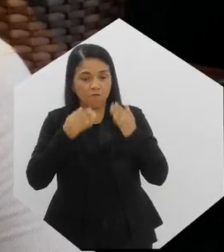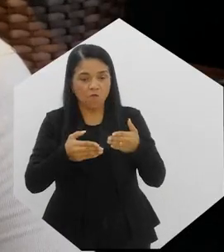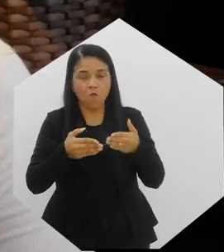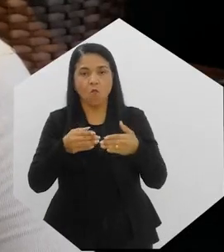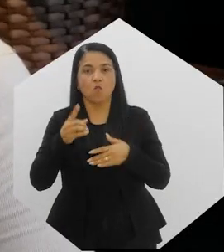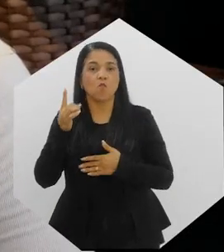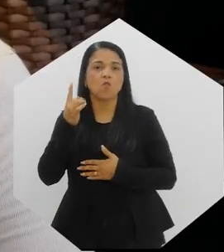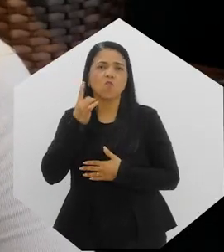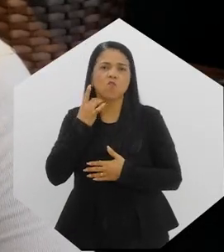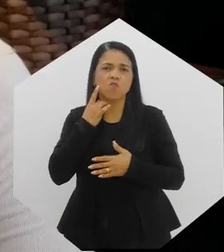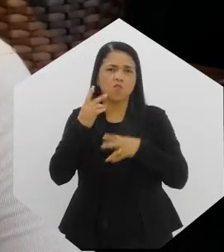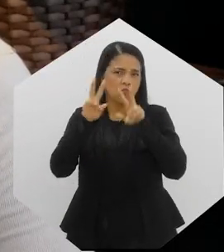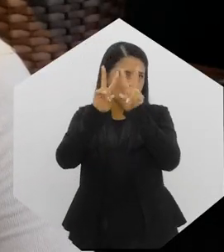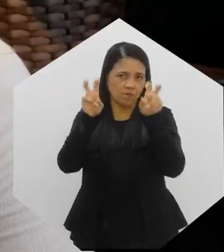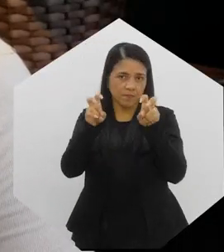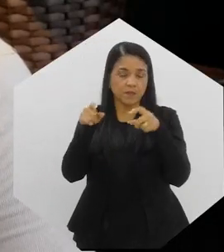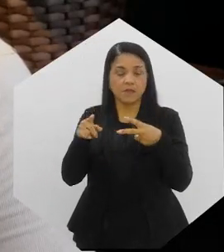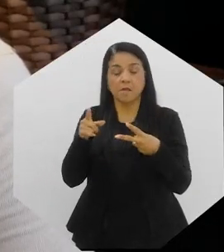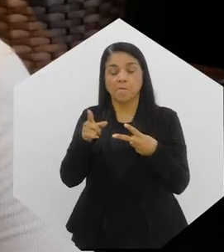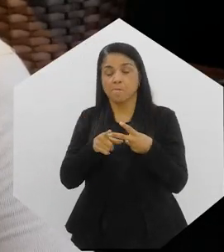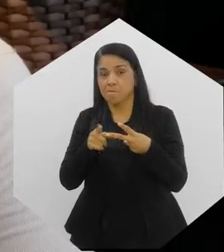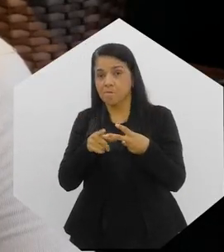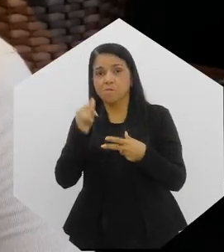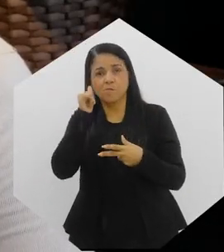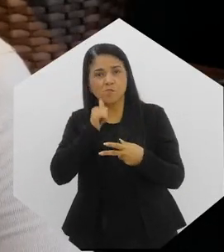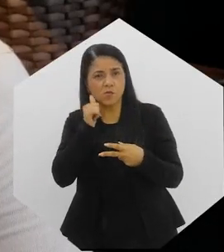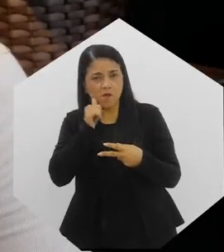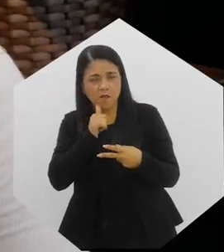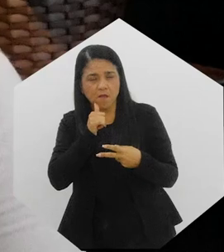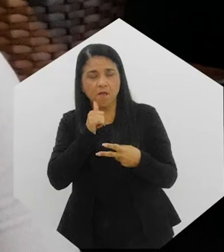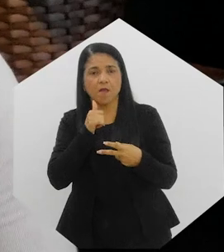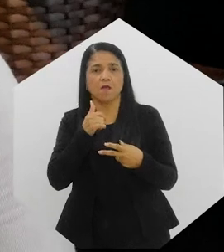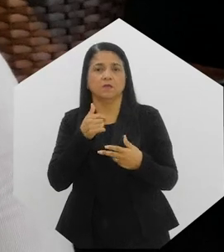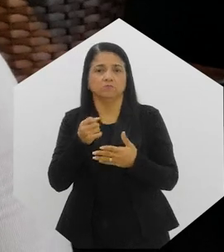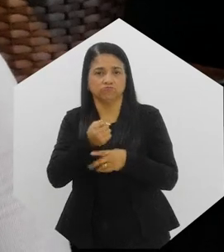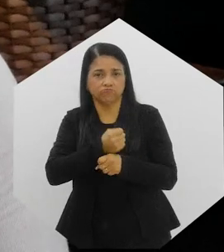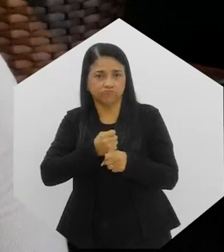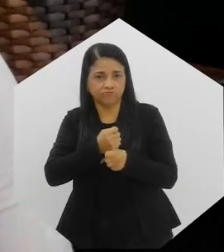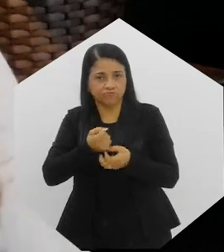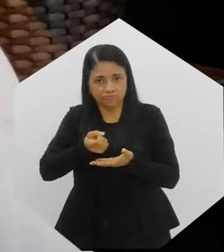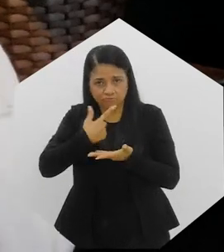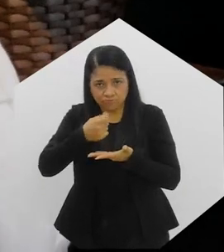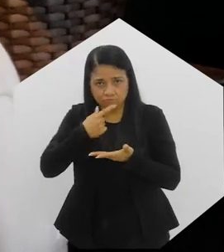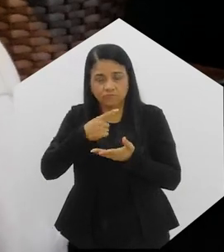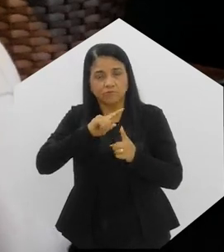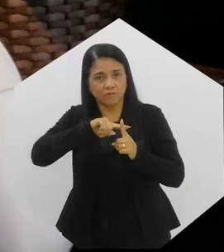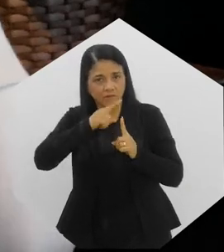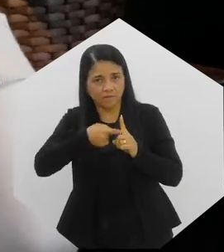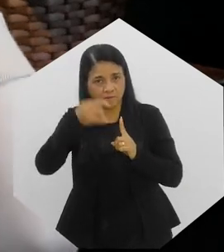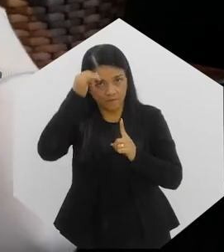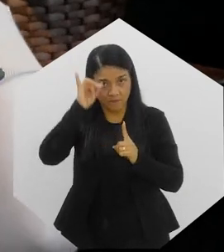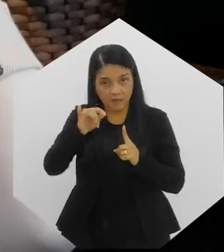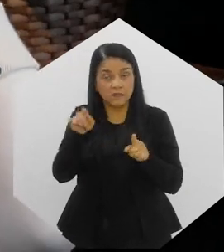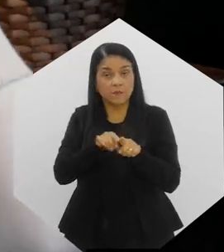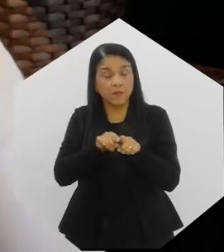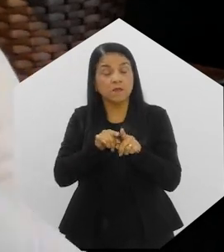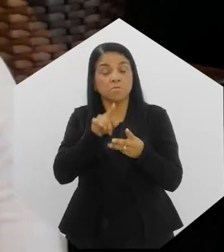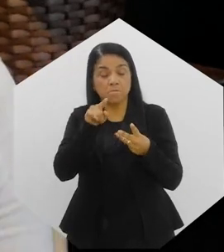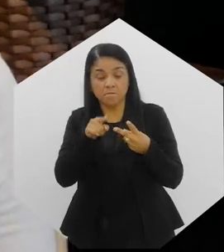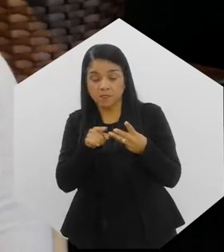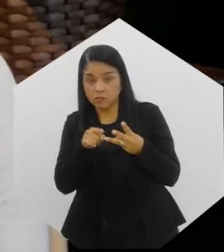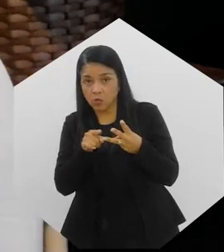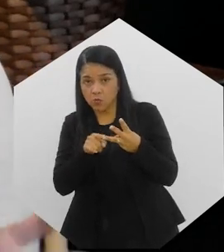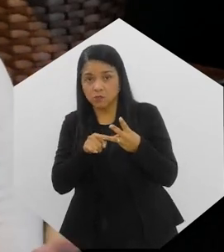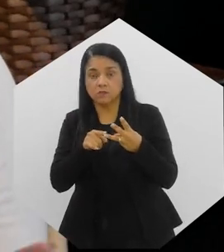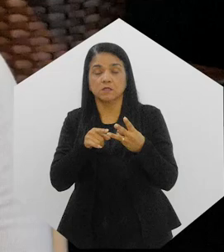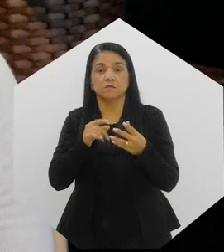nessa questão dos hormônios também, a gente está falando aí da mulher, do anticoncepcional, mas é importante a gente falar também das pessoas que praticam atividades